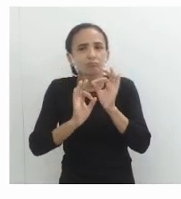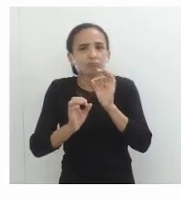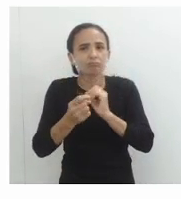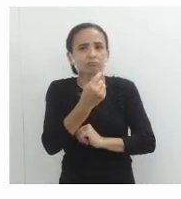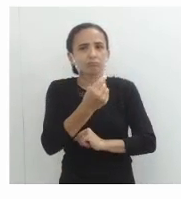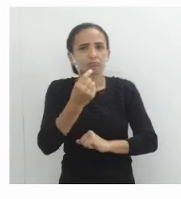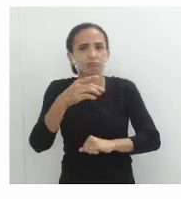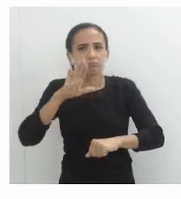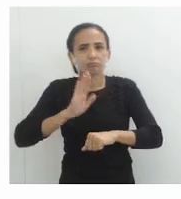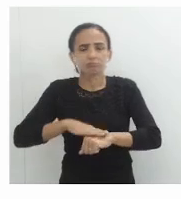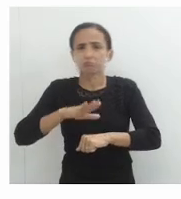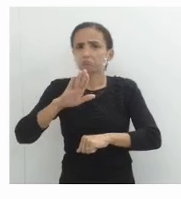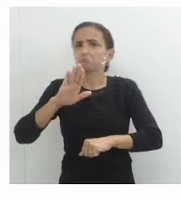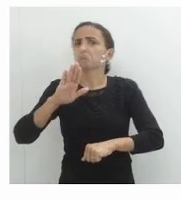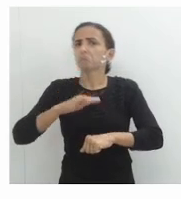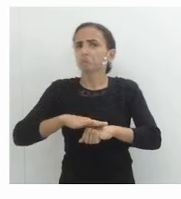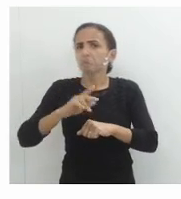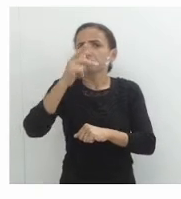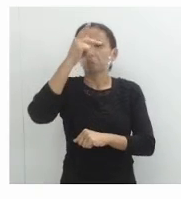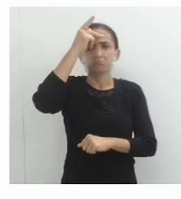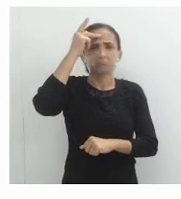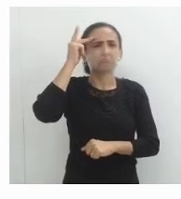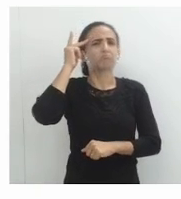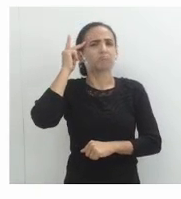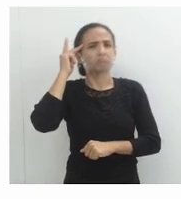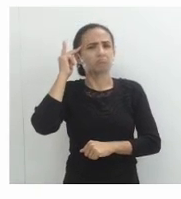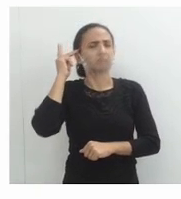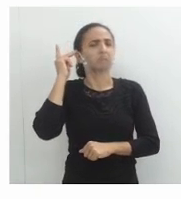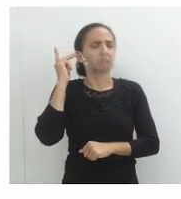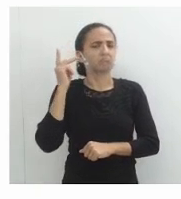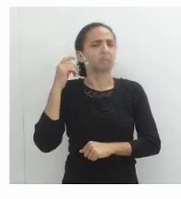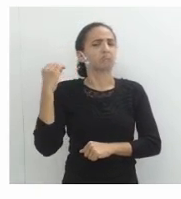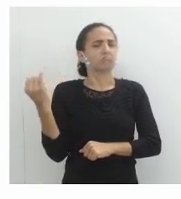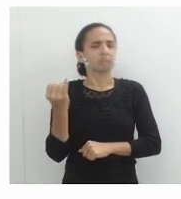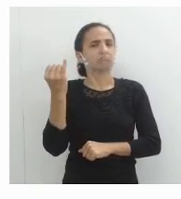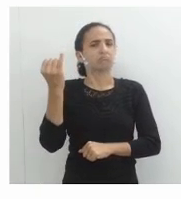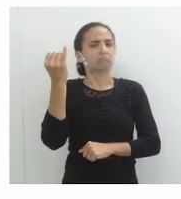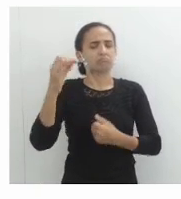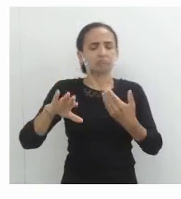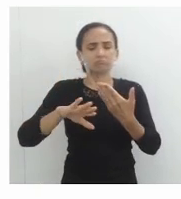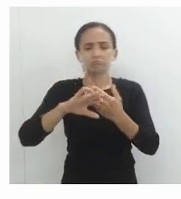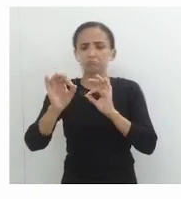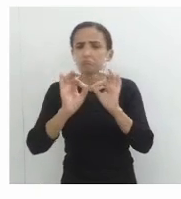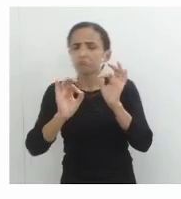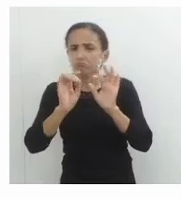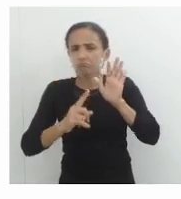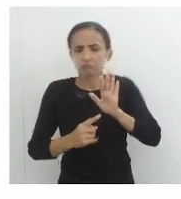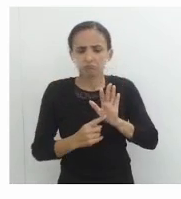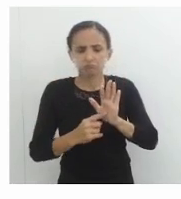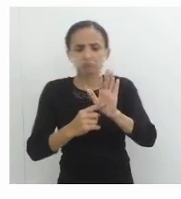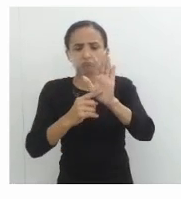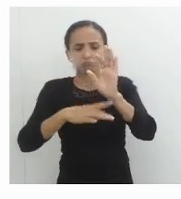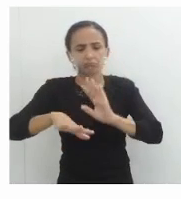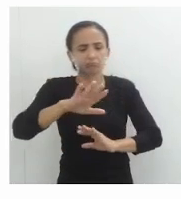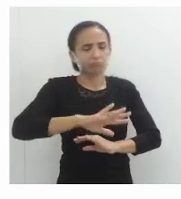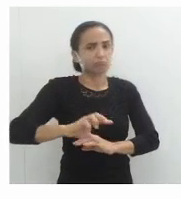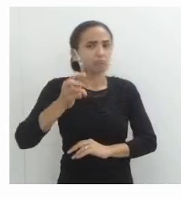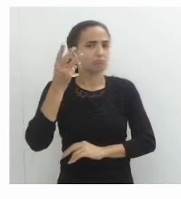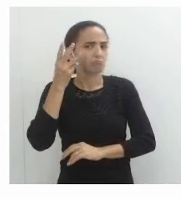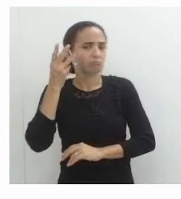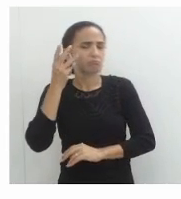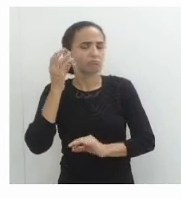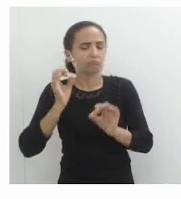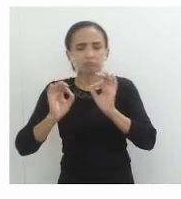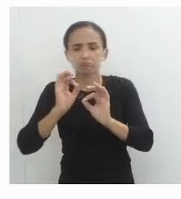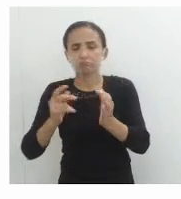mais elitizados, né, elitistas, e acentuaram a separação da arte que se exibia em galerias e museus e arte que era